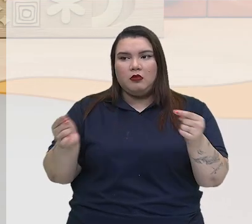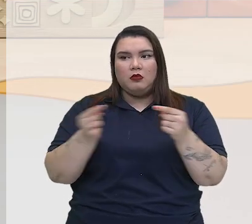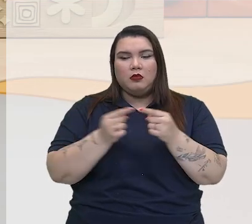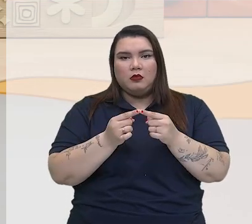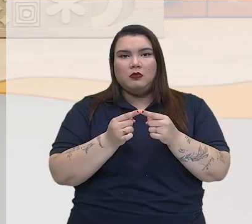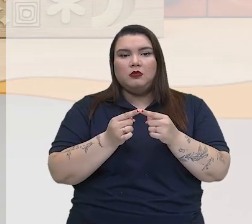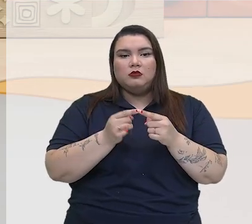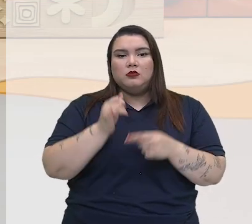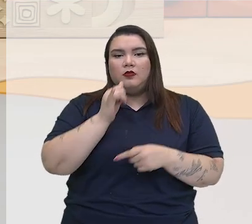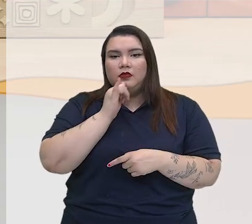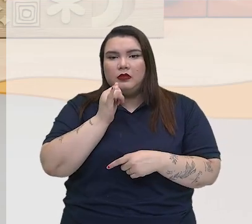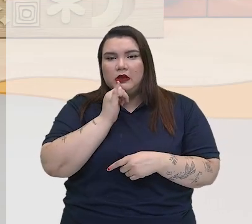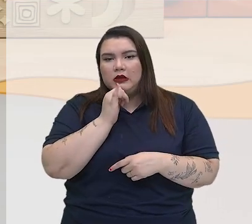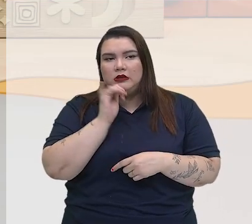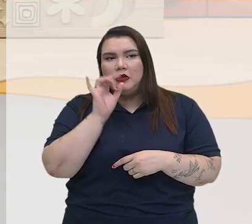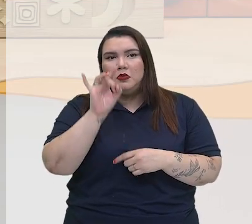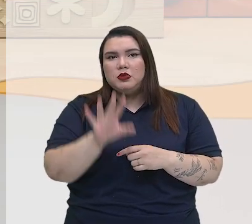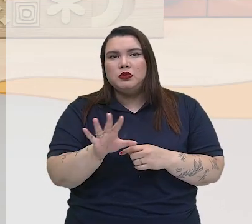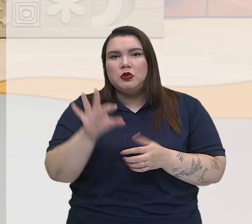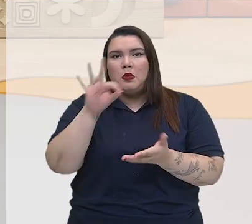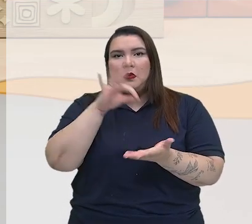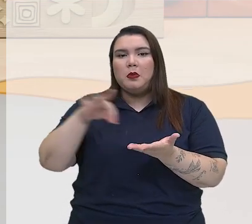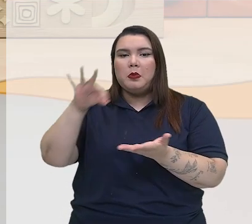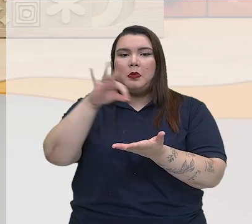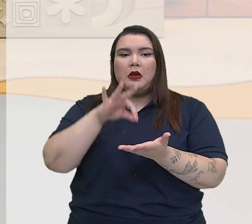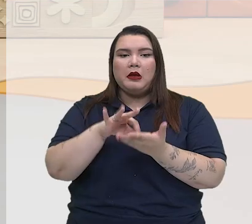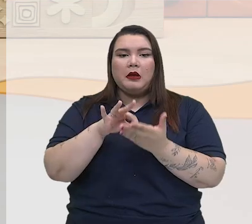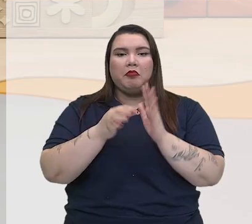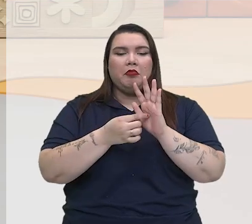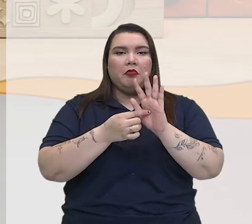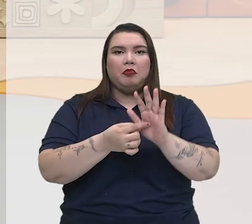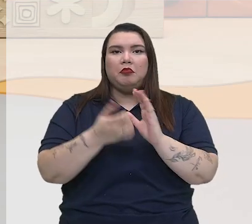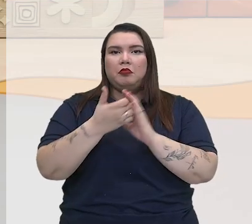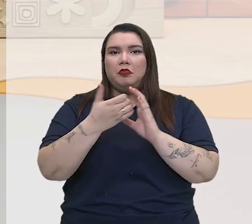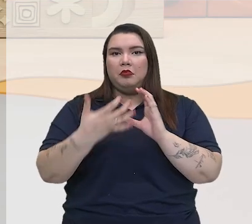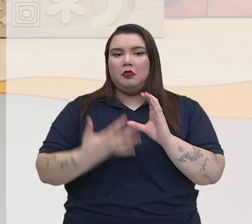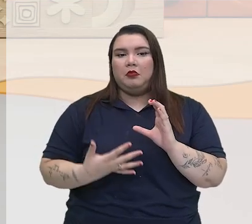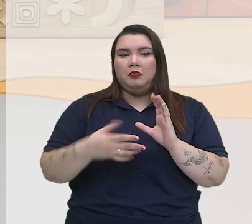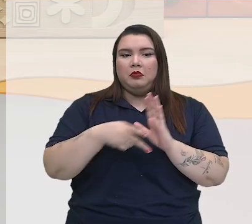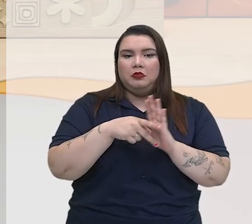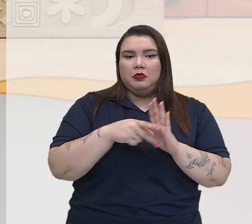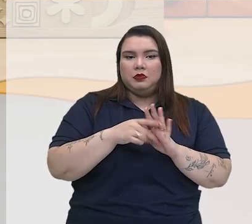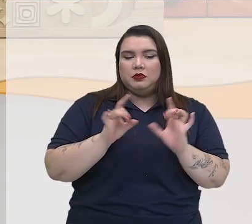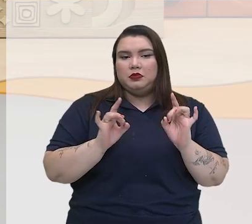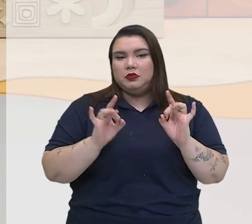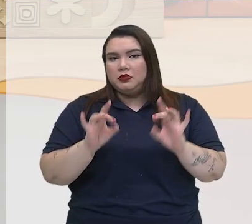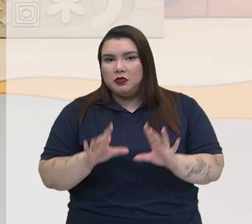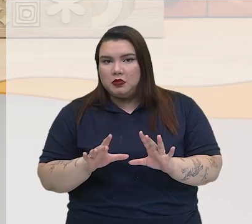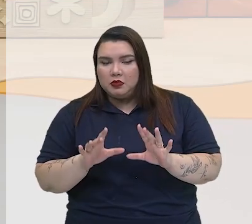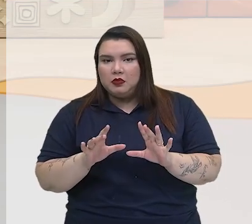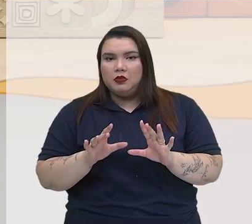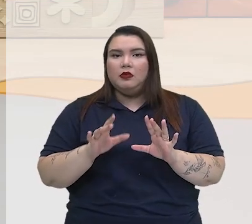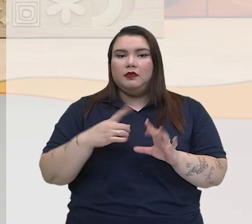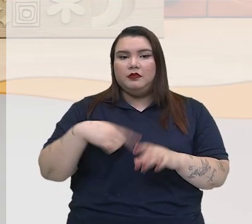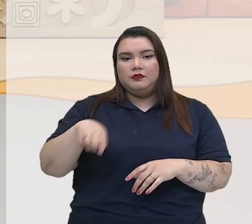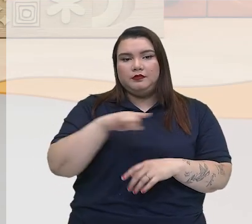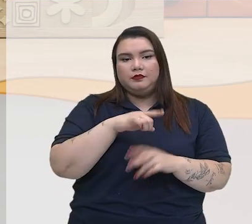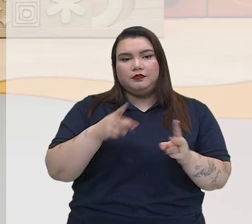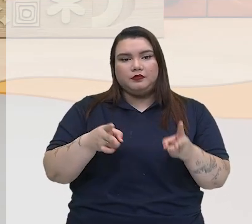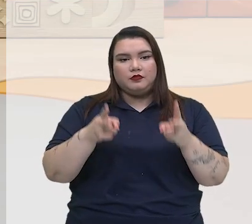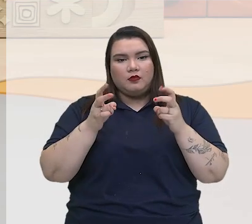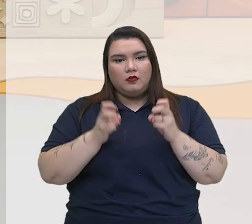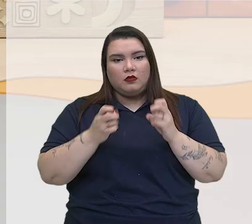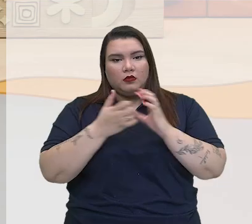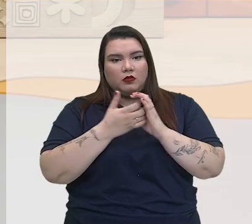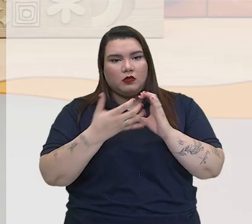um ponto no mapa, né? Apenas como com as suas características físicas que vocês vão observar